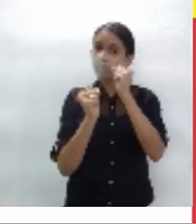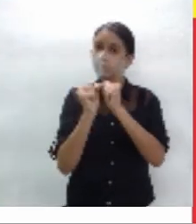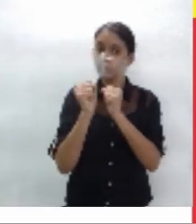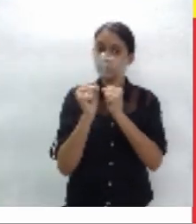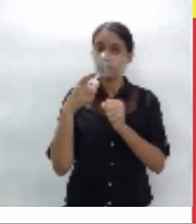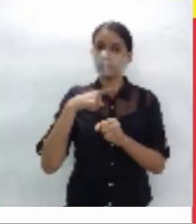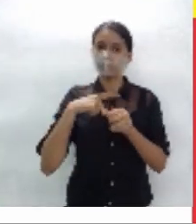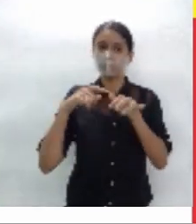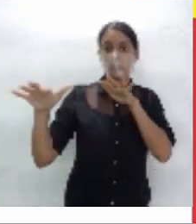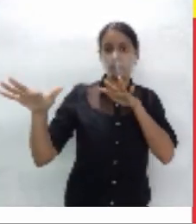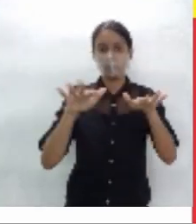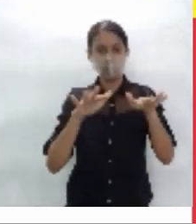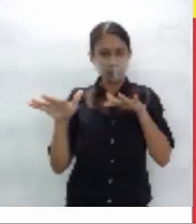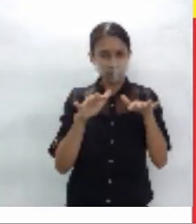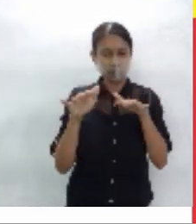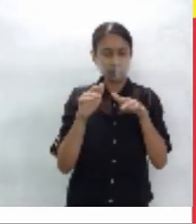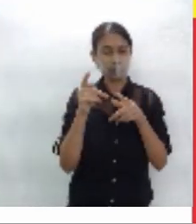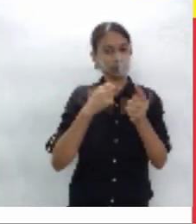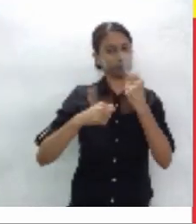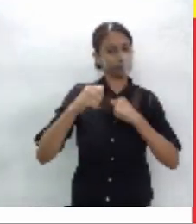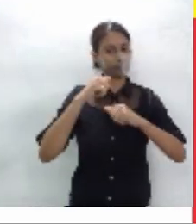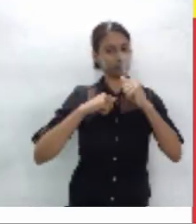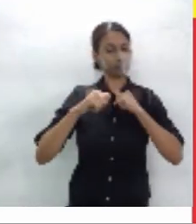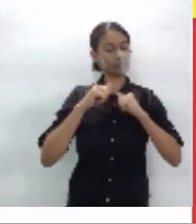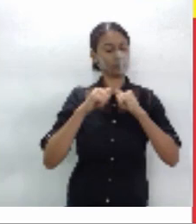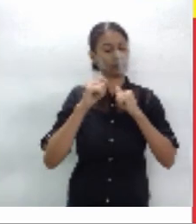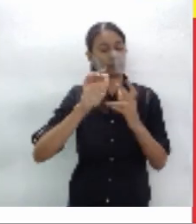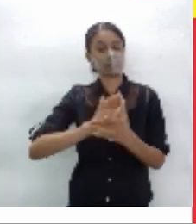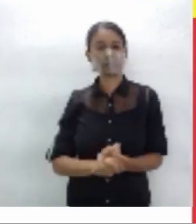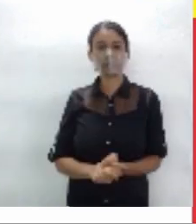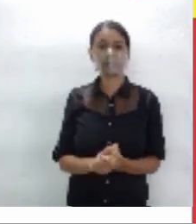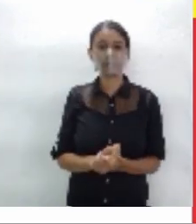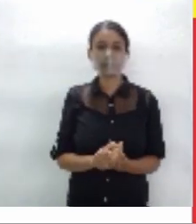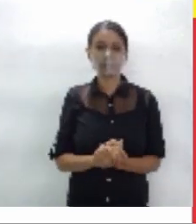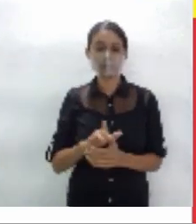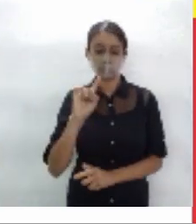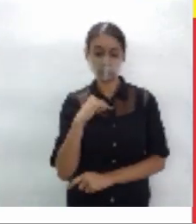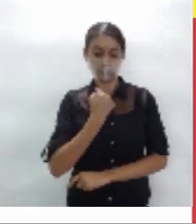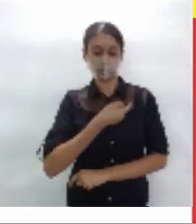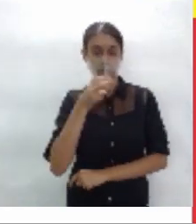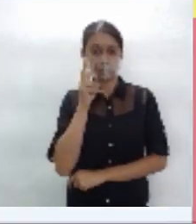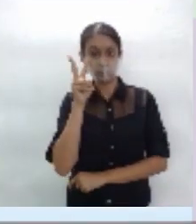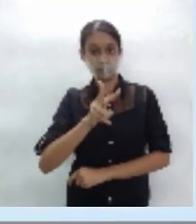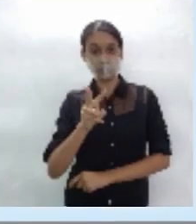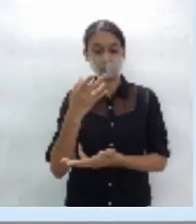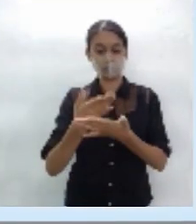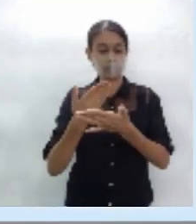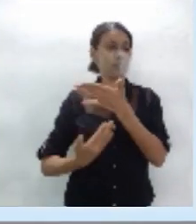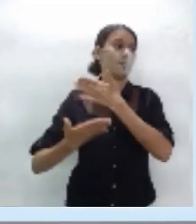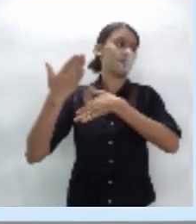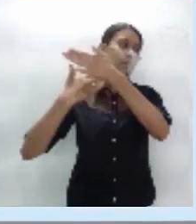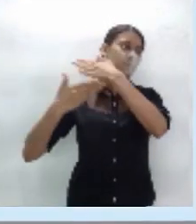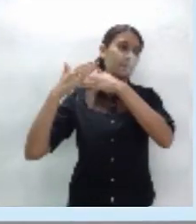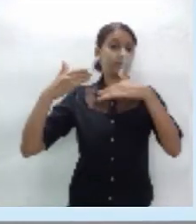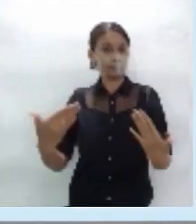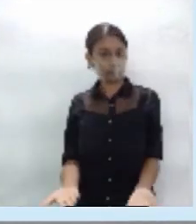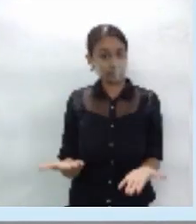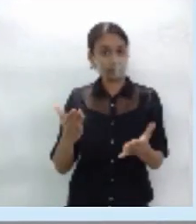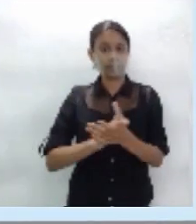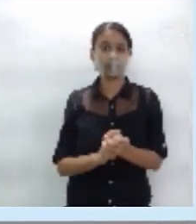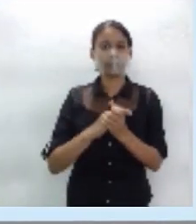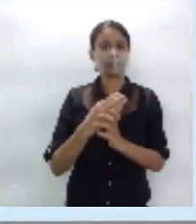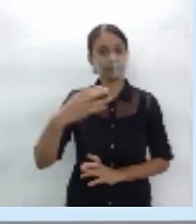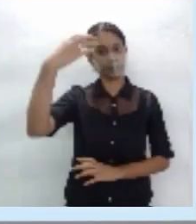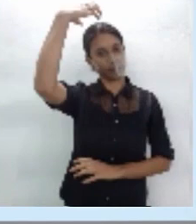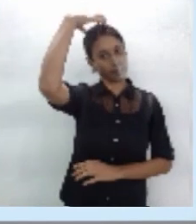do grande movimento econômico que nós vimos na aula passada. Então,